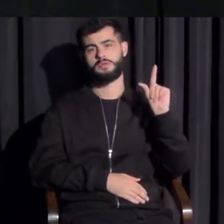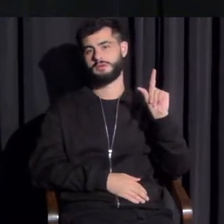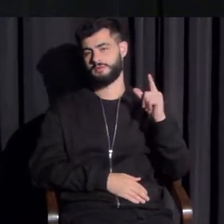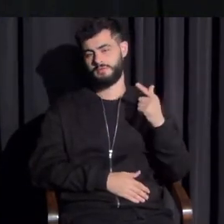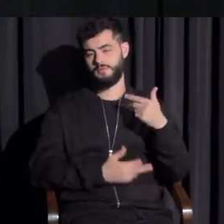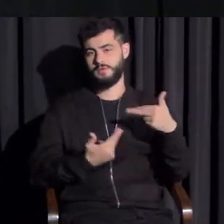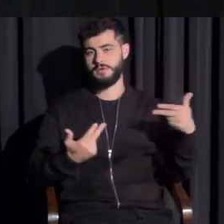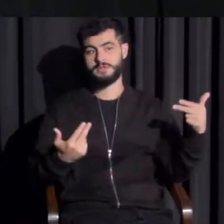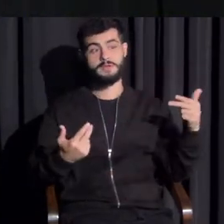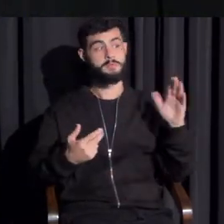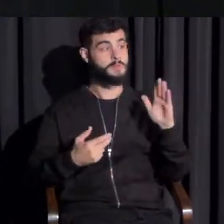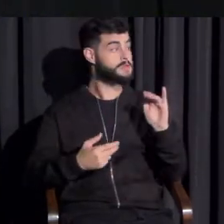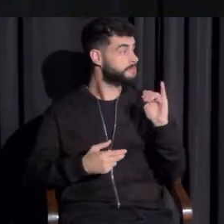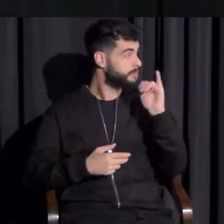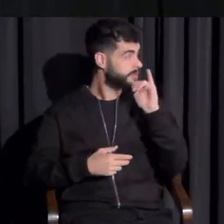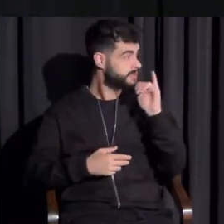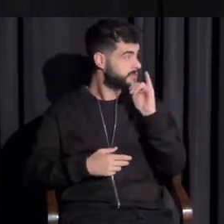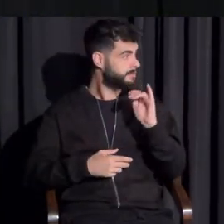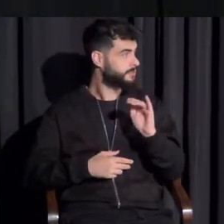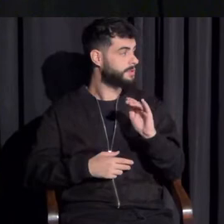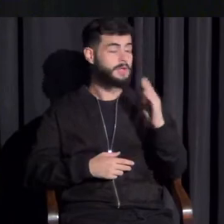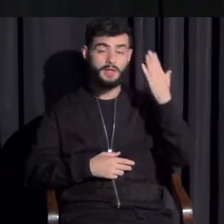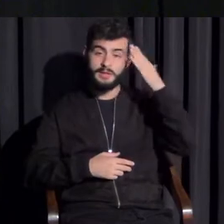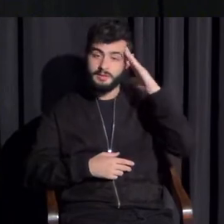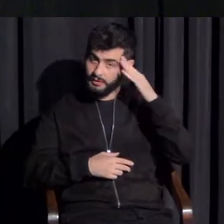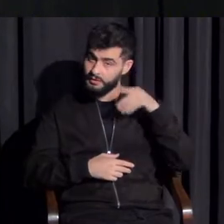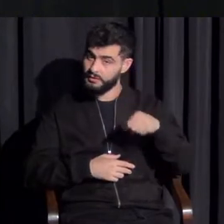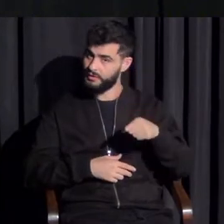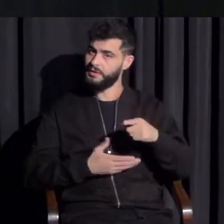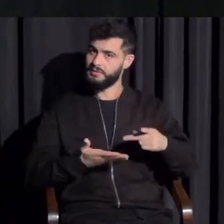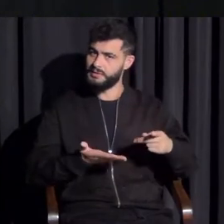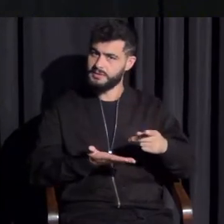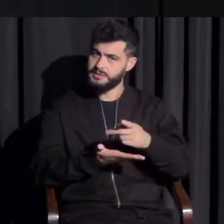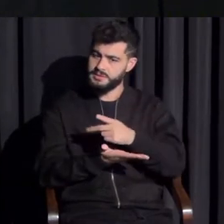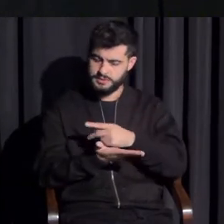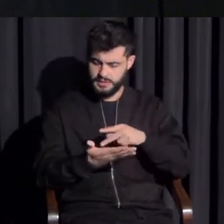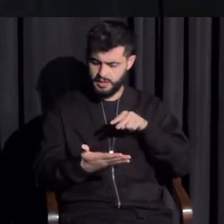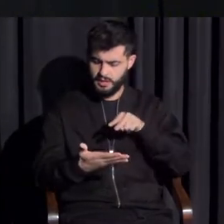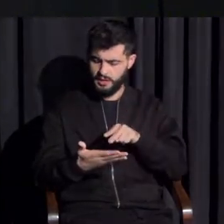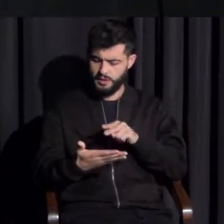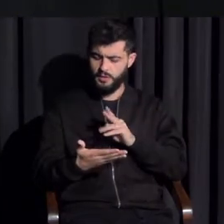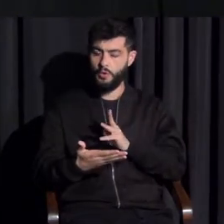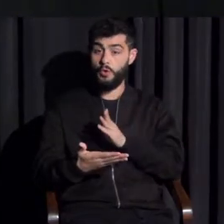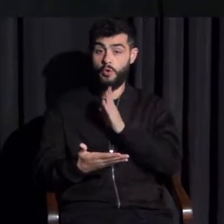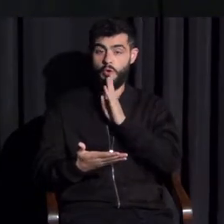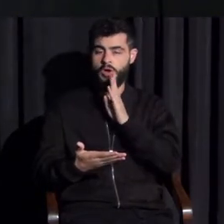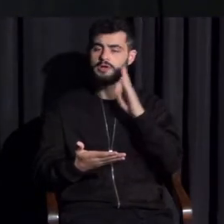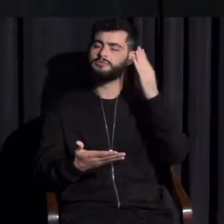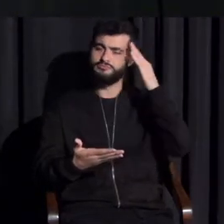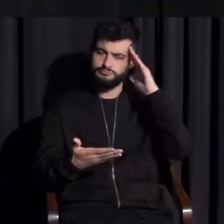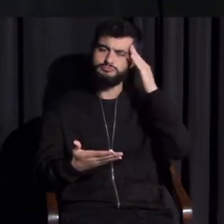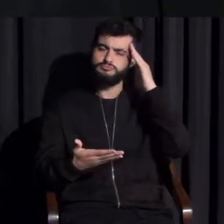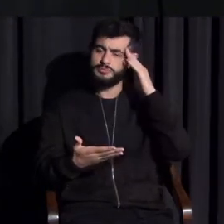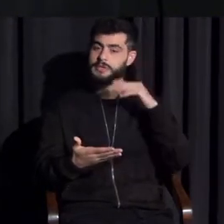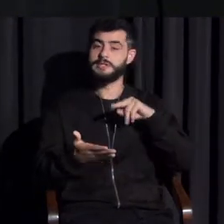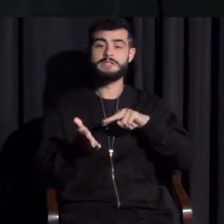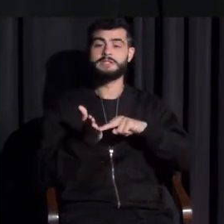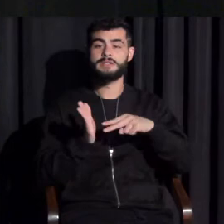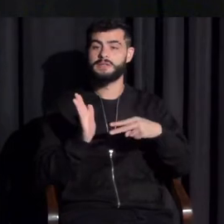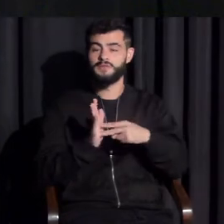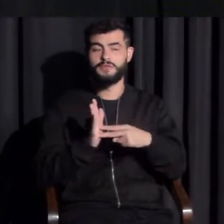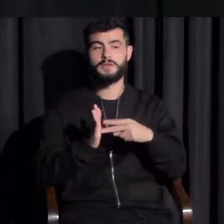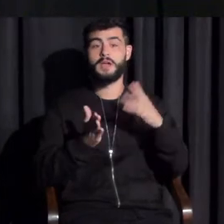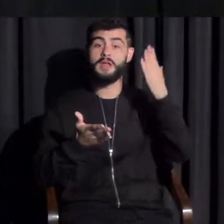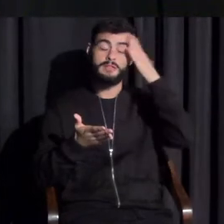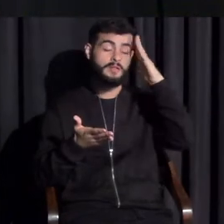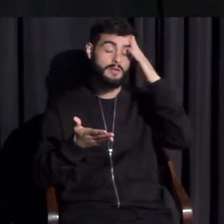esses e conhecer esses desenhos, né, eles implicam, eles remetem a uma outra compreensão que